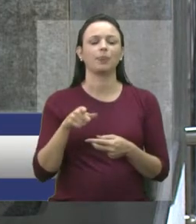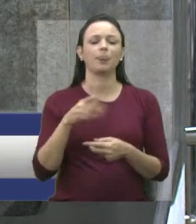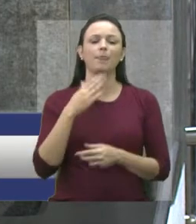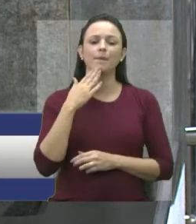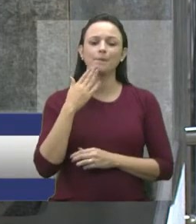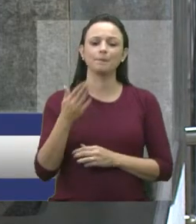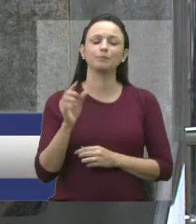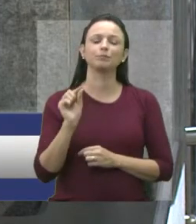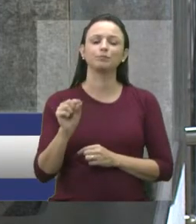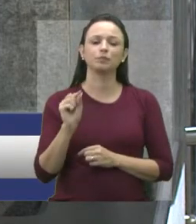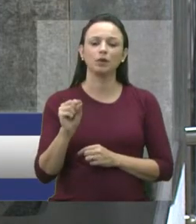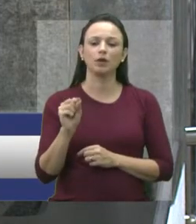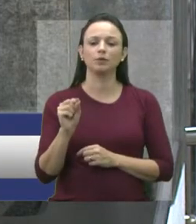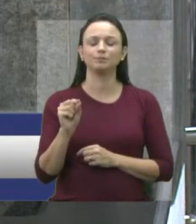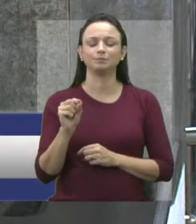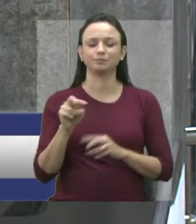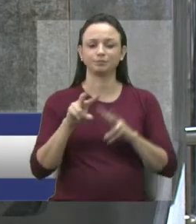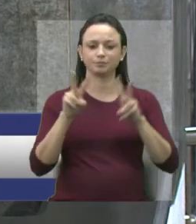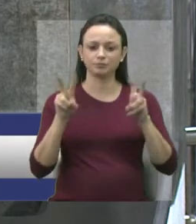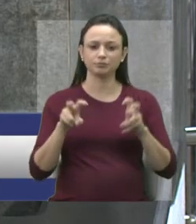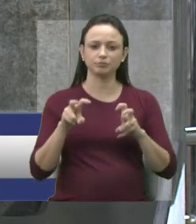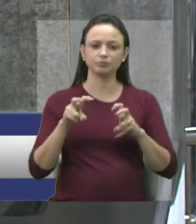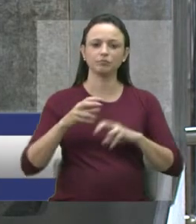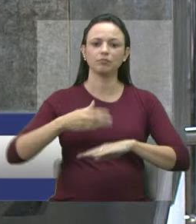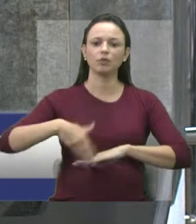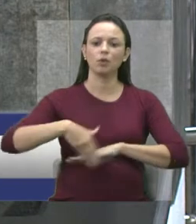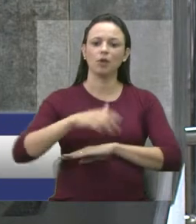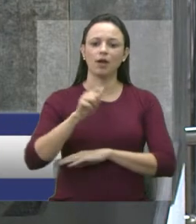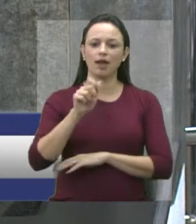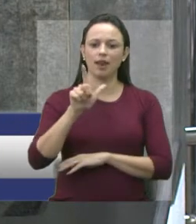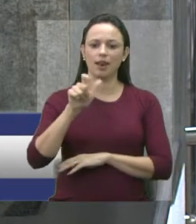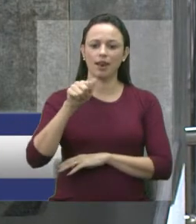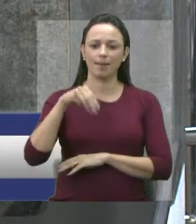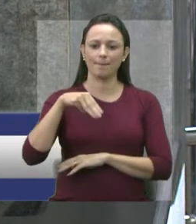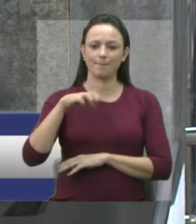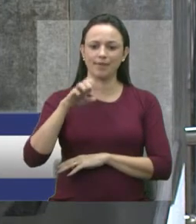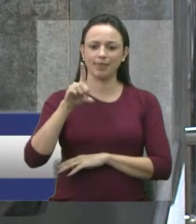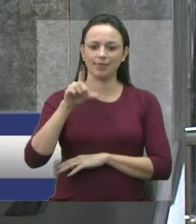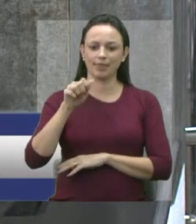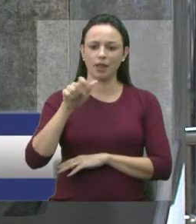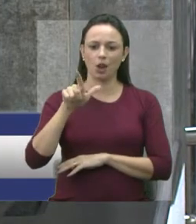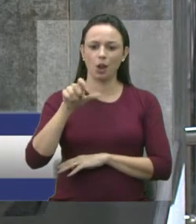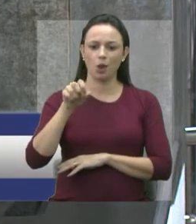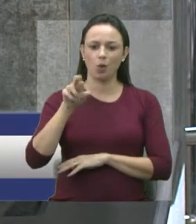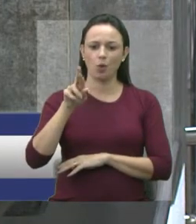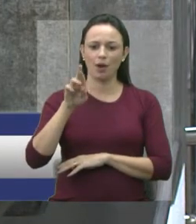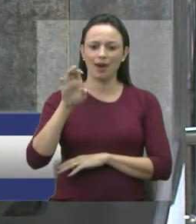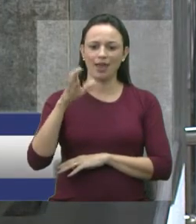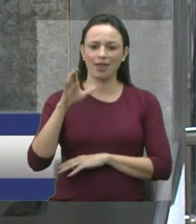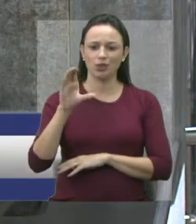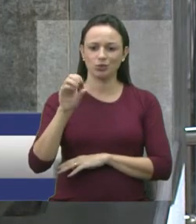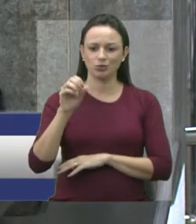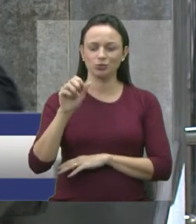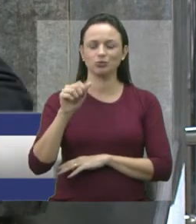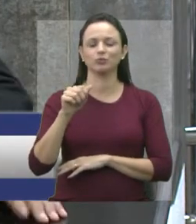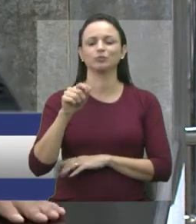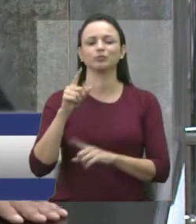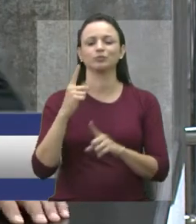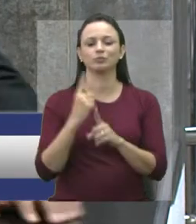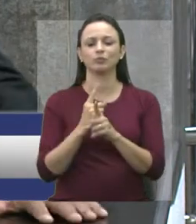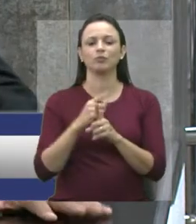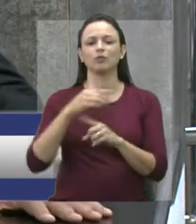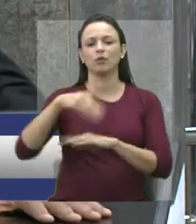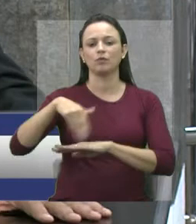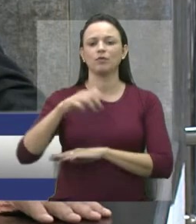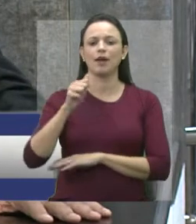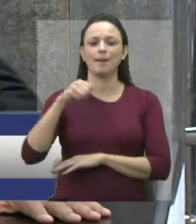solicitando a abertura da rua Alameda Lourenço Avelino e vai de encontro à Alameda Doutor